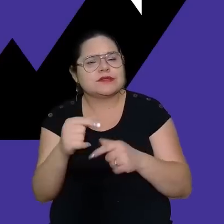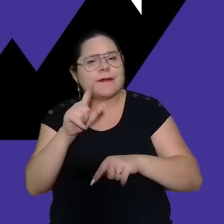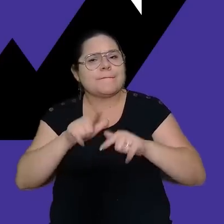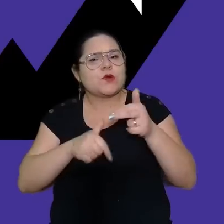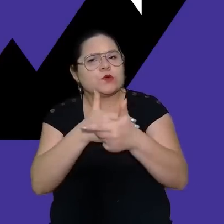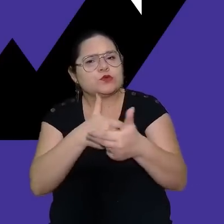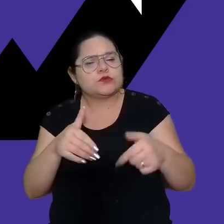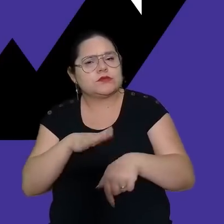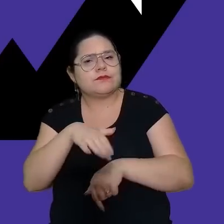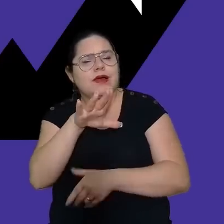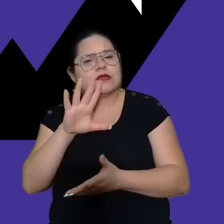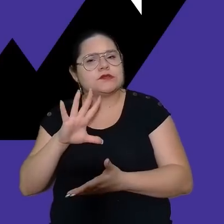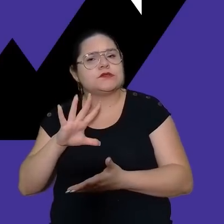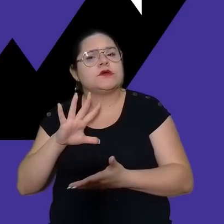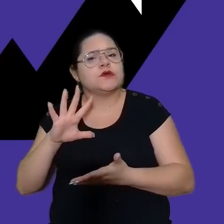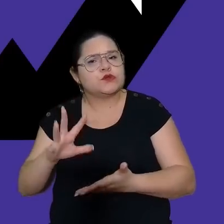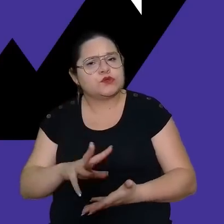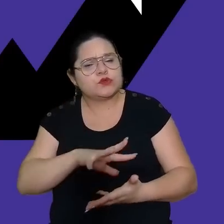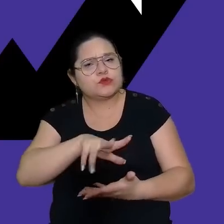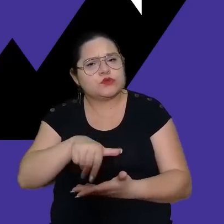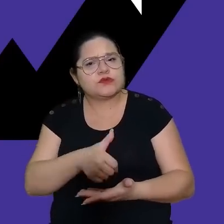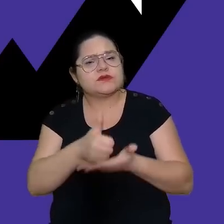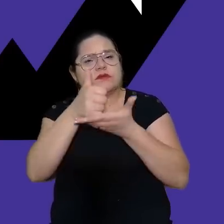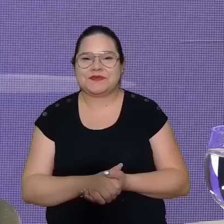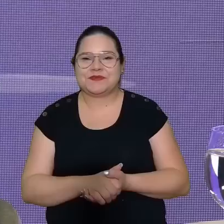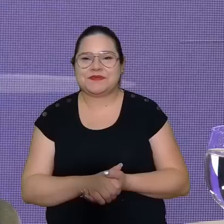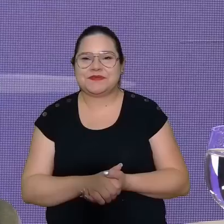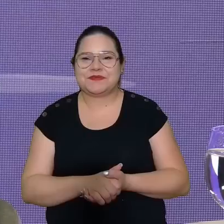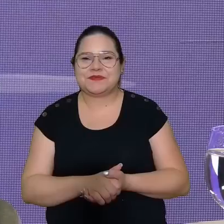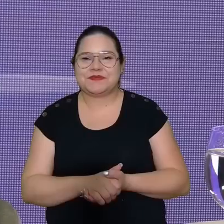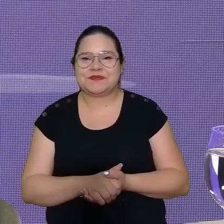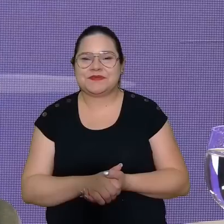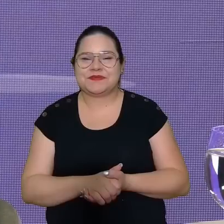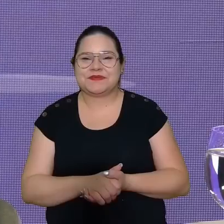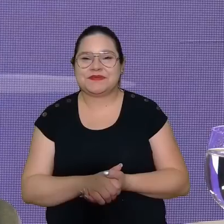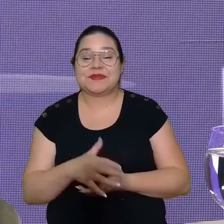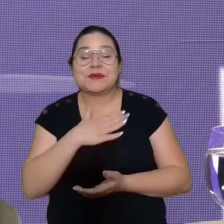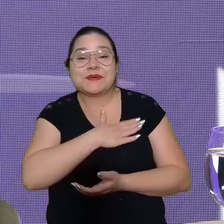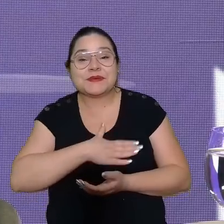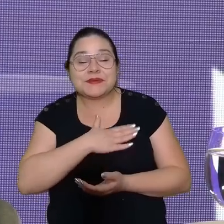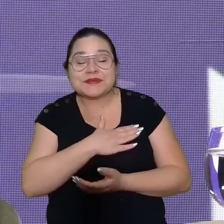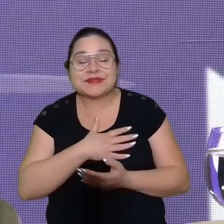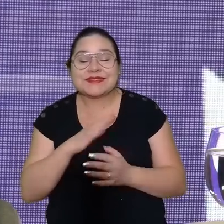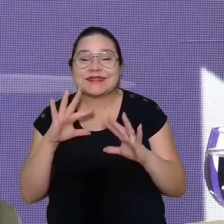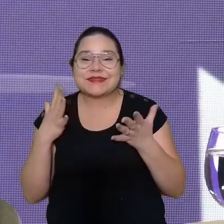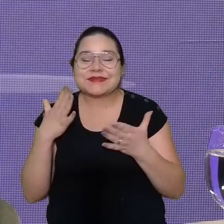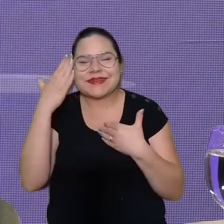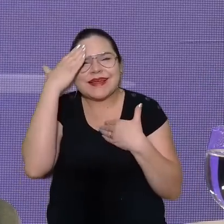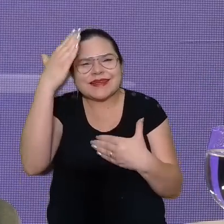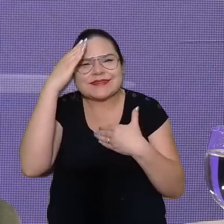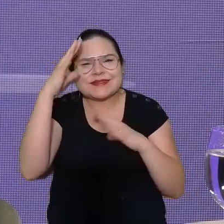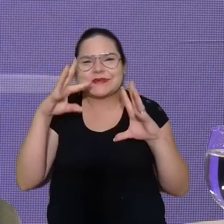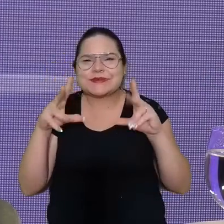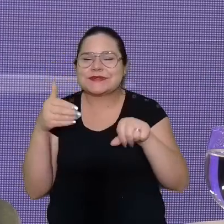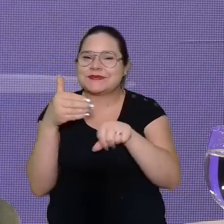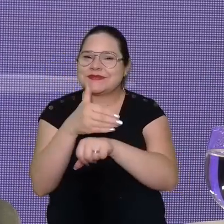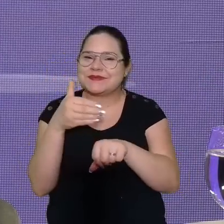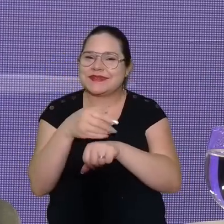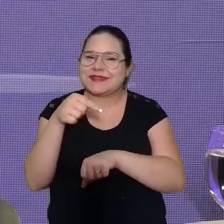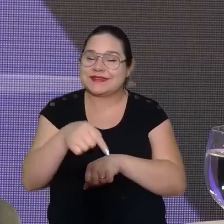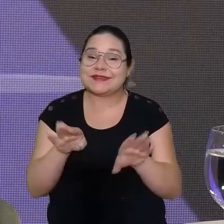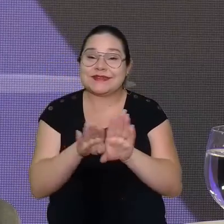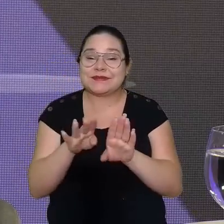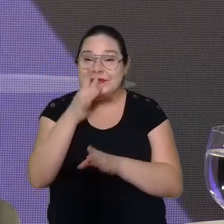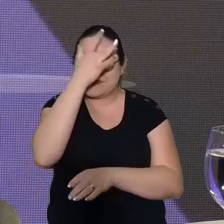sustentáveis e com uma geração de renda dentro do Brasil. Gostaria, então, de agradecer a todos os participantes e aos que nos